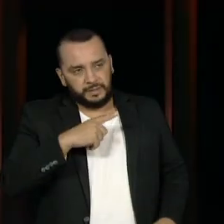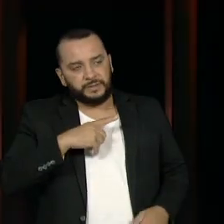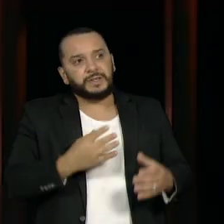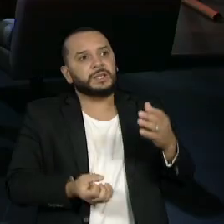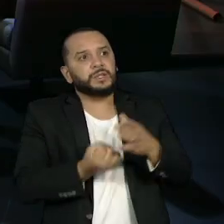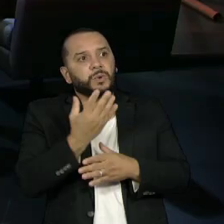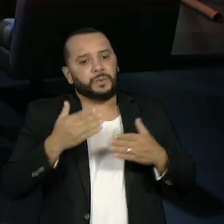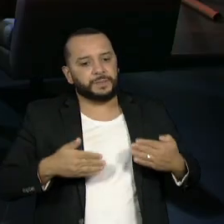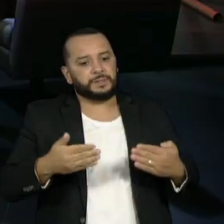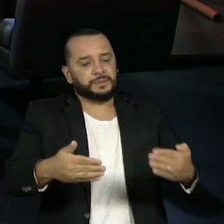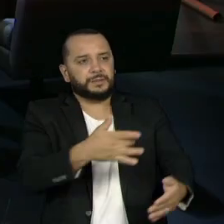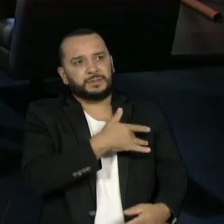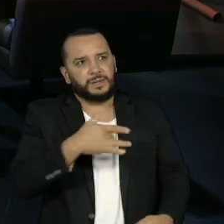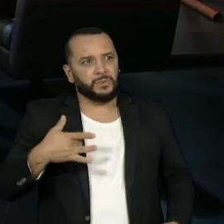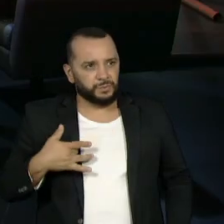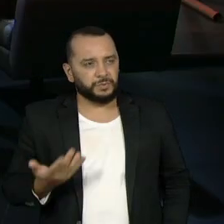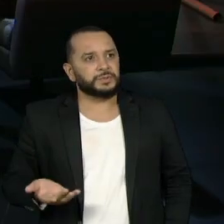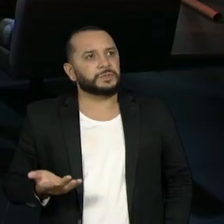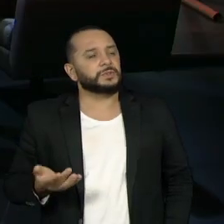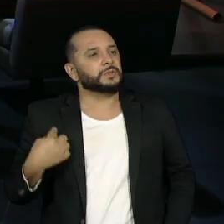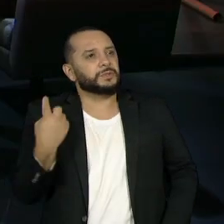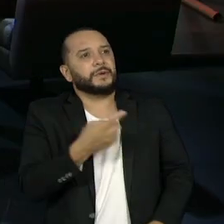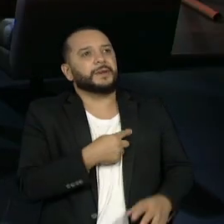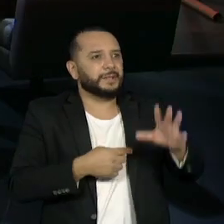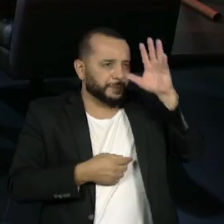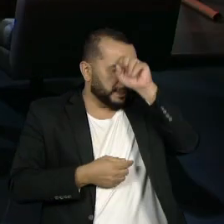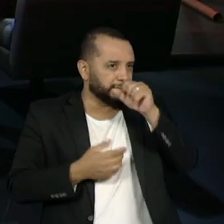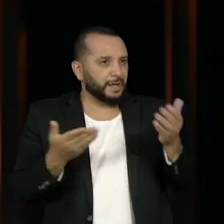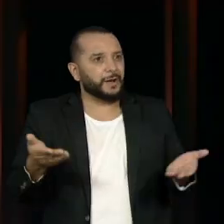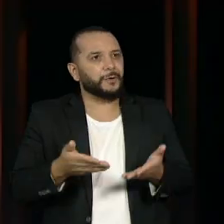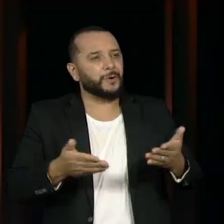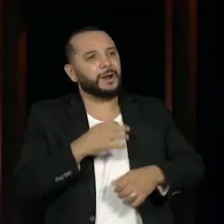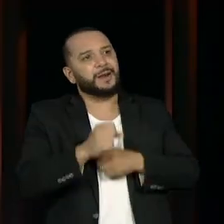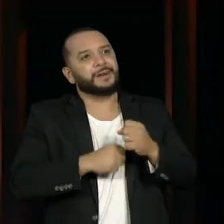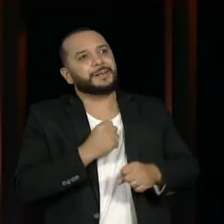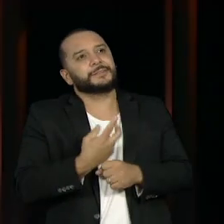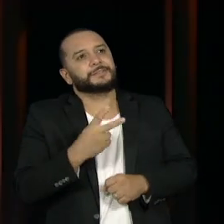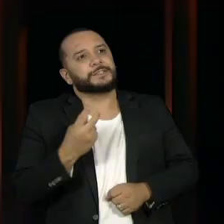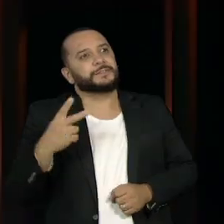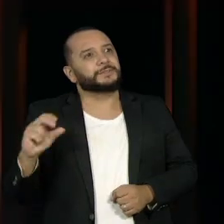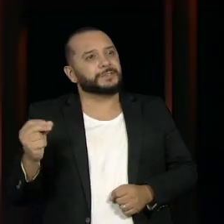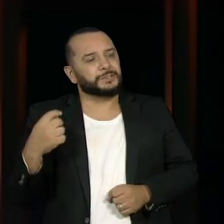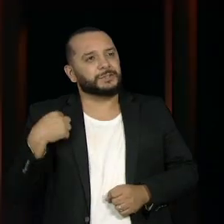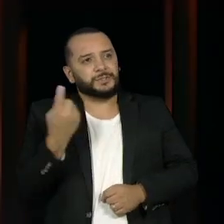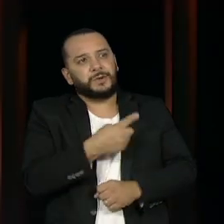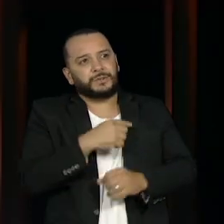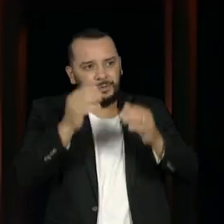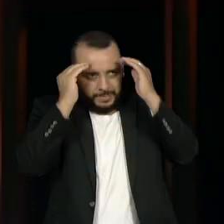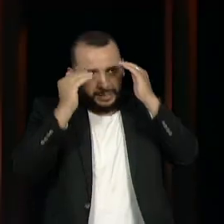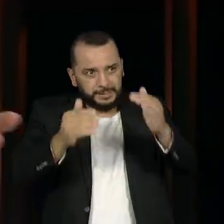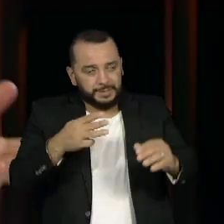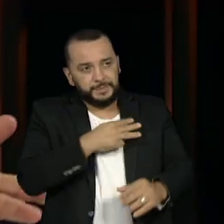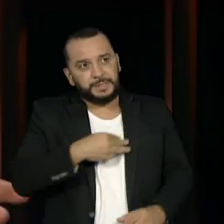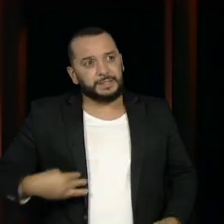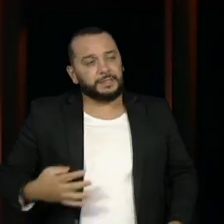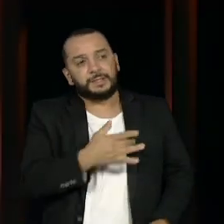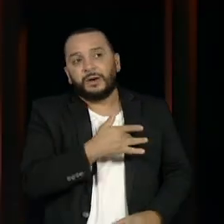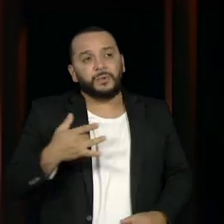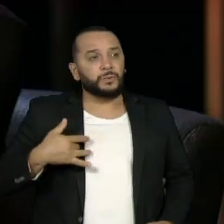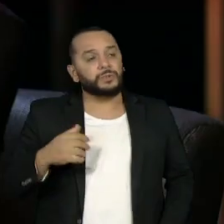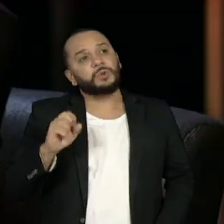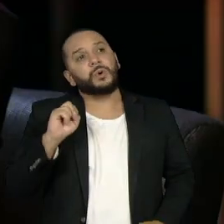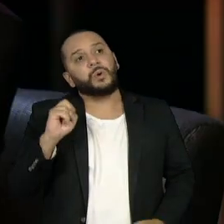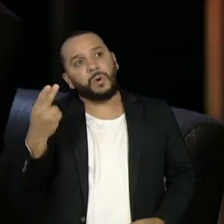saúde né O que que nós temos que aprender agora envia a pelo menos obedecer o ministro da saúde ou